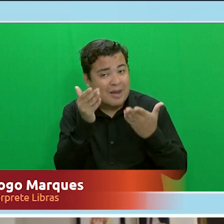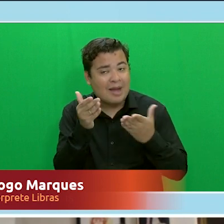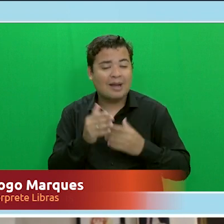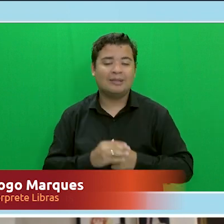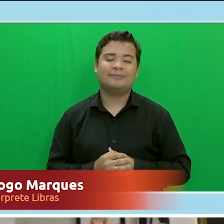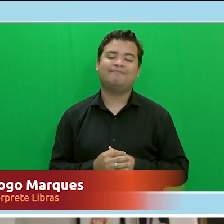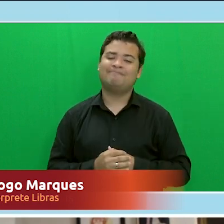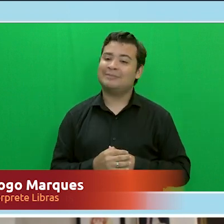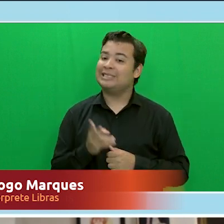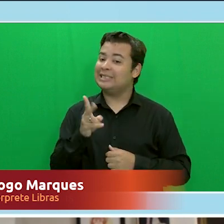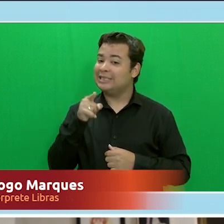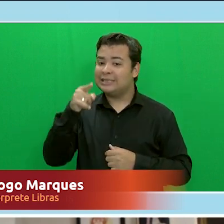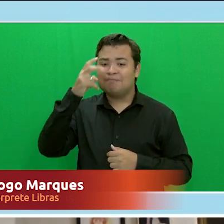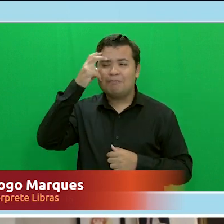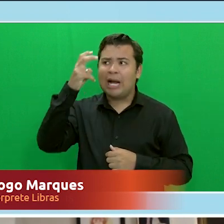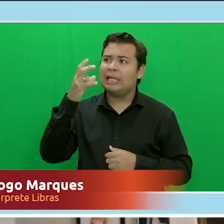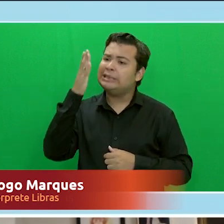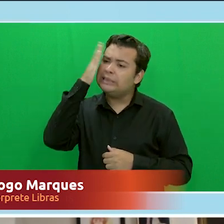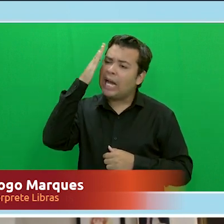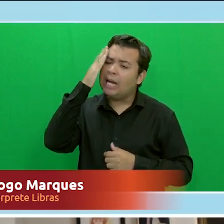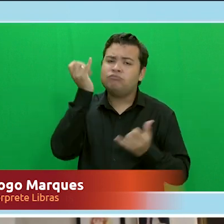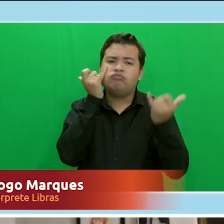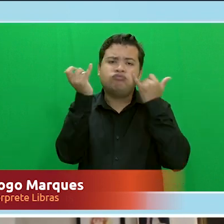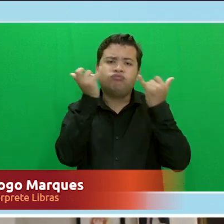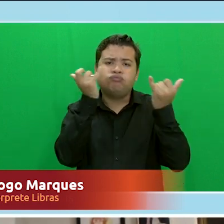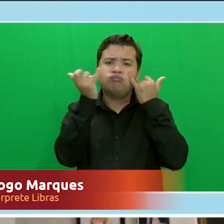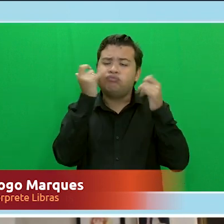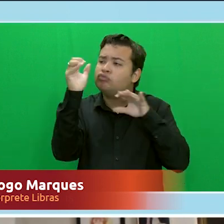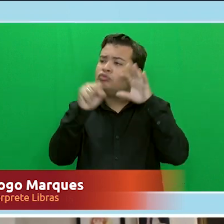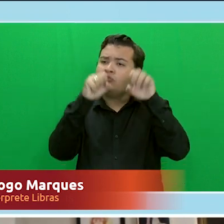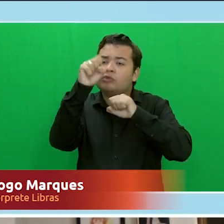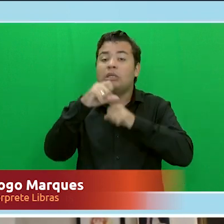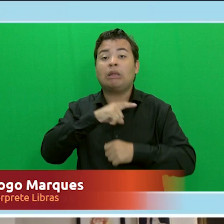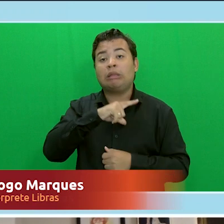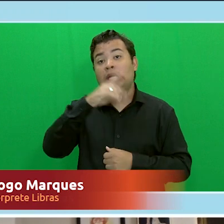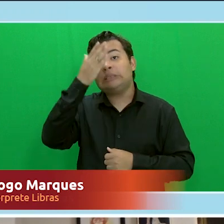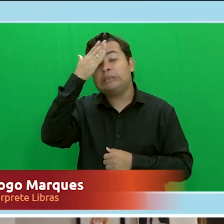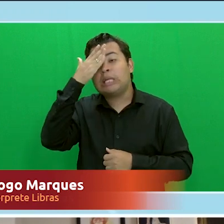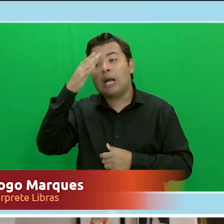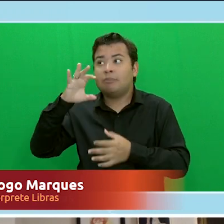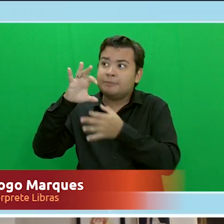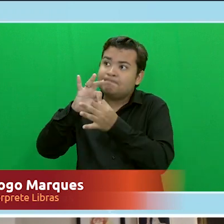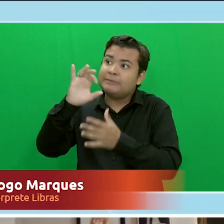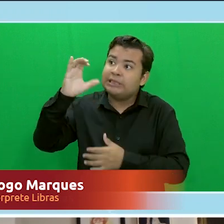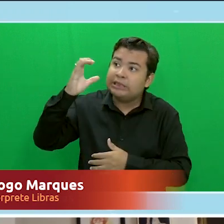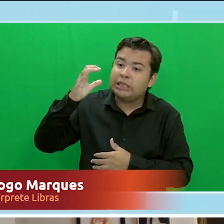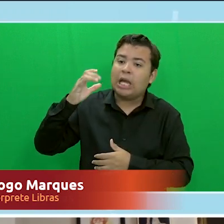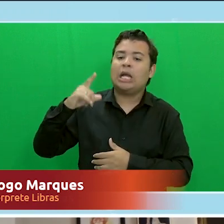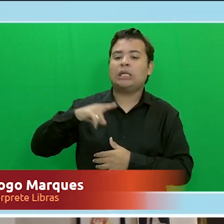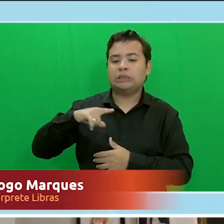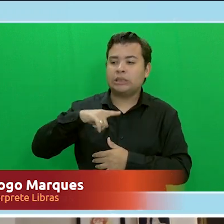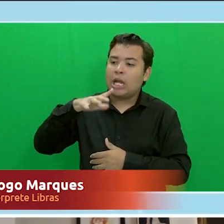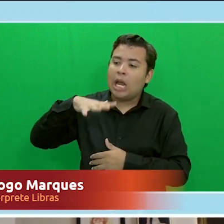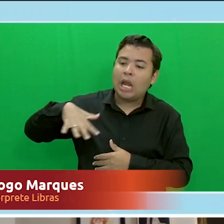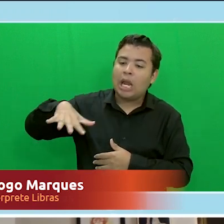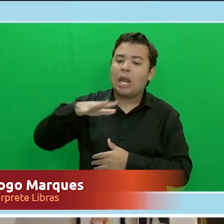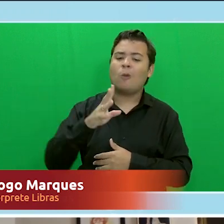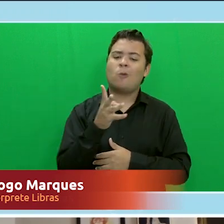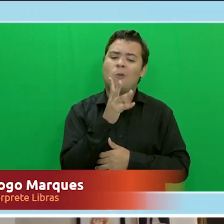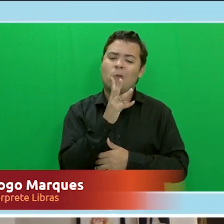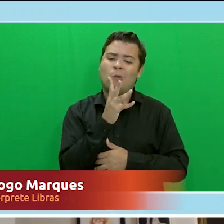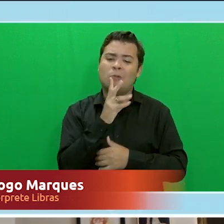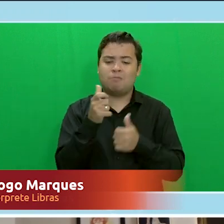né? Sempre muito antenada com as questões que acontecem na ciência e no espaço.